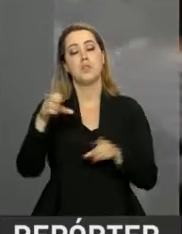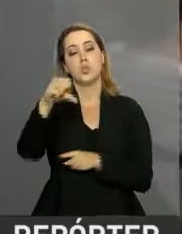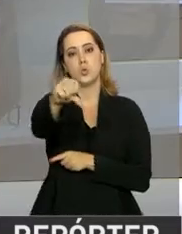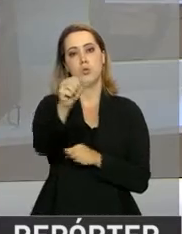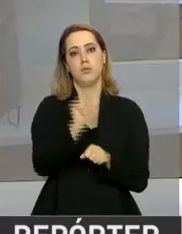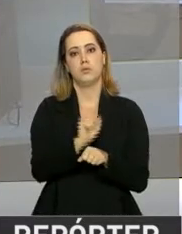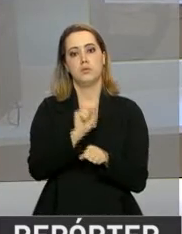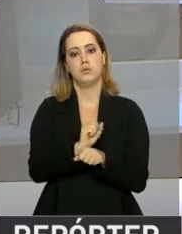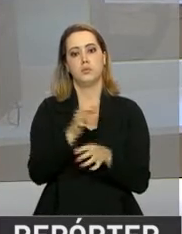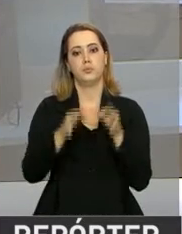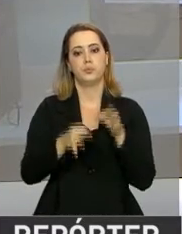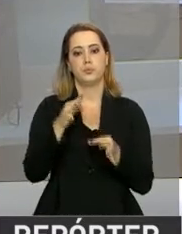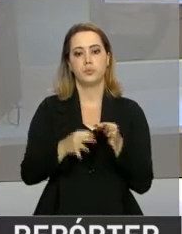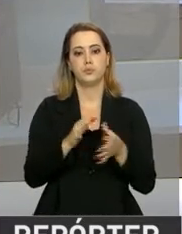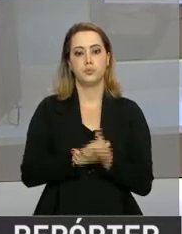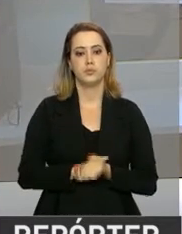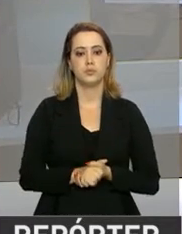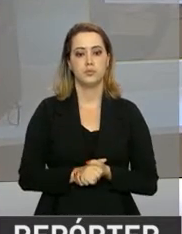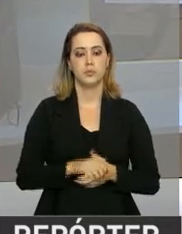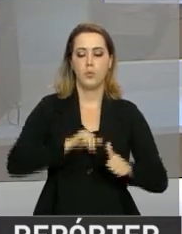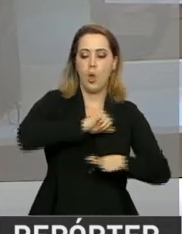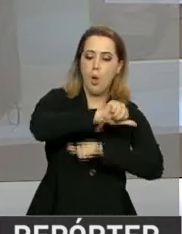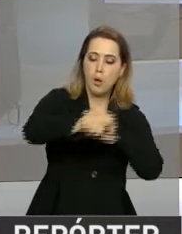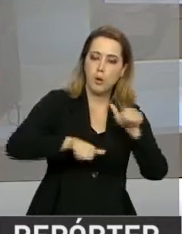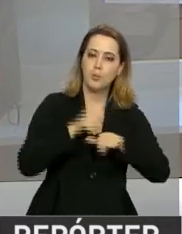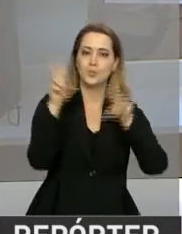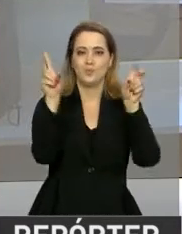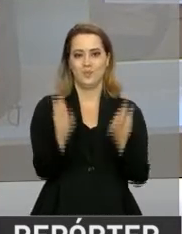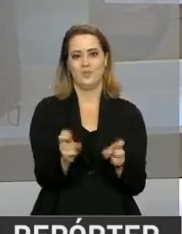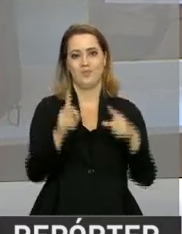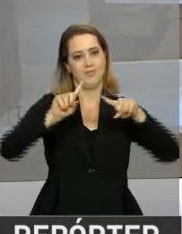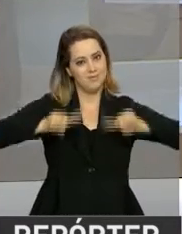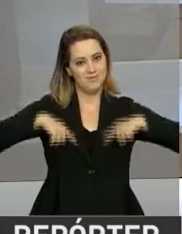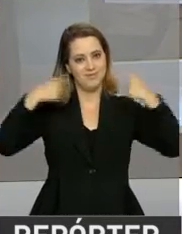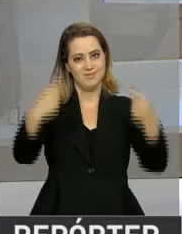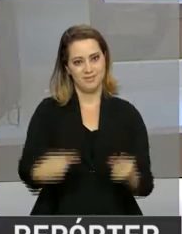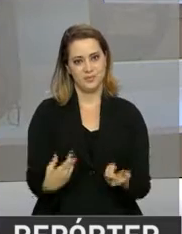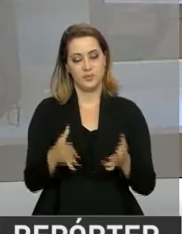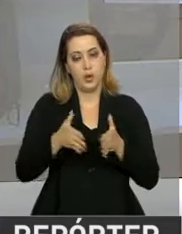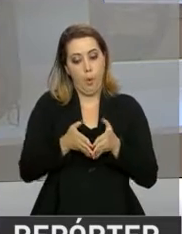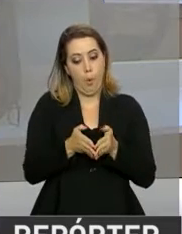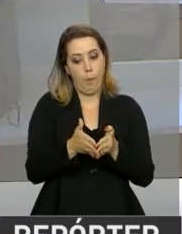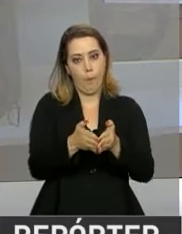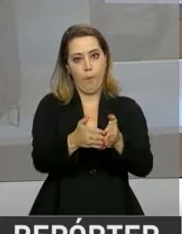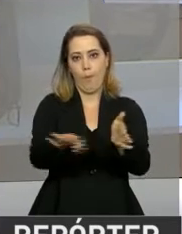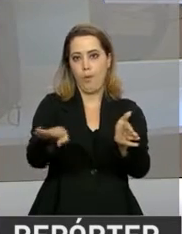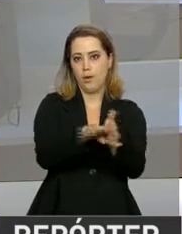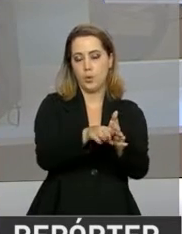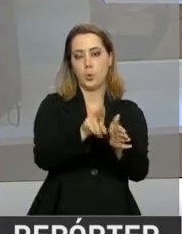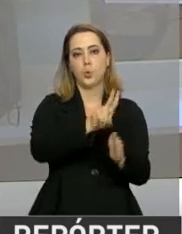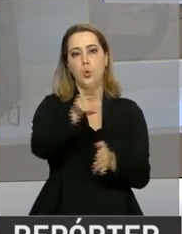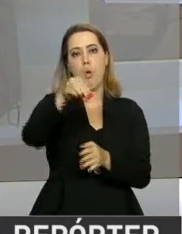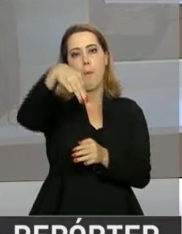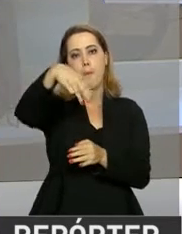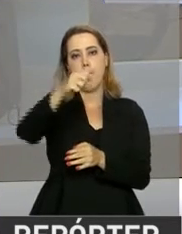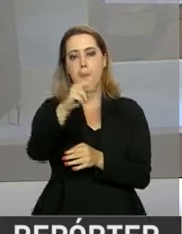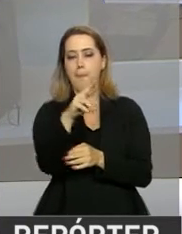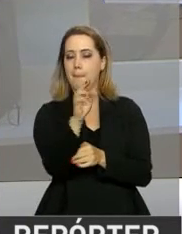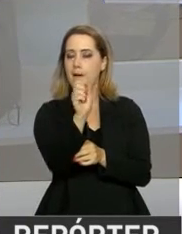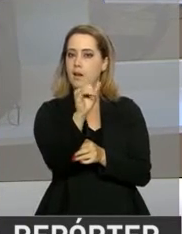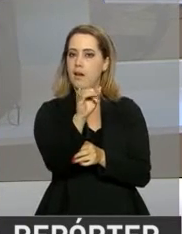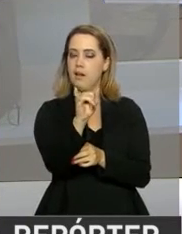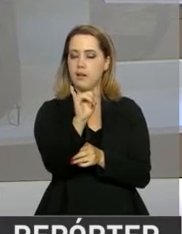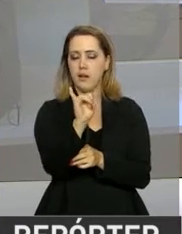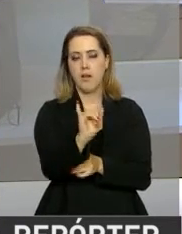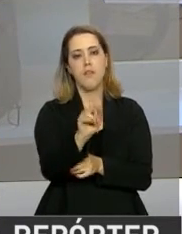juiz. Mudar de assunto um pouco, o Porto Maravilha, no Rio de Janeiro, vai ganhar uma nova atração. Um aquário